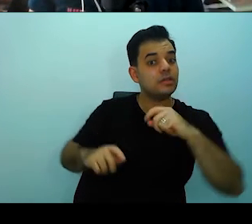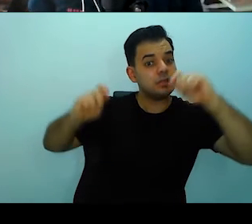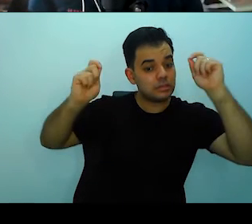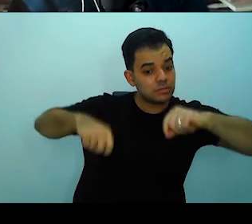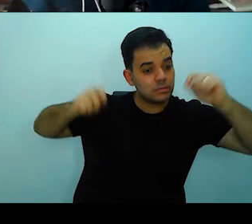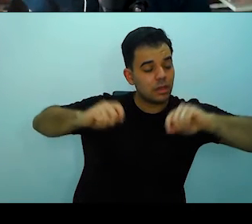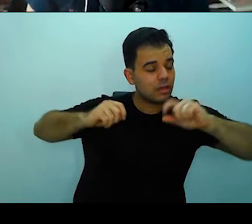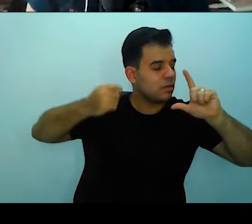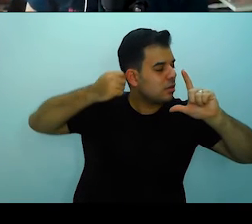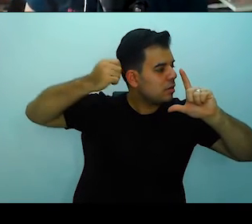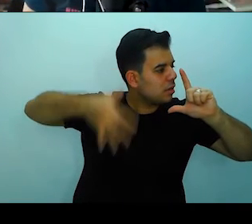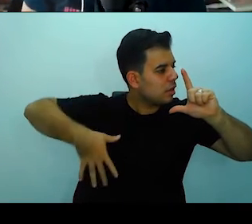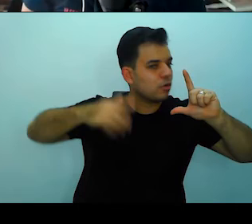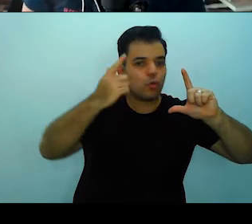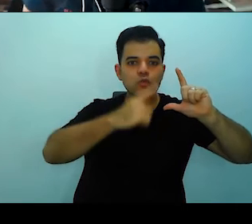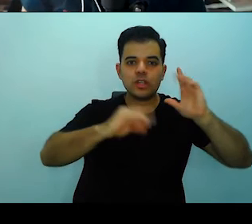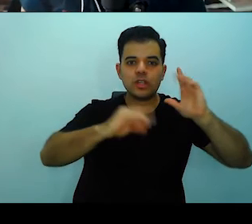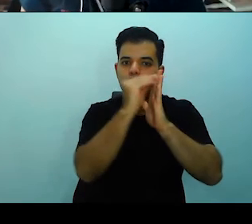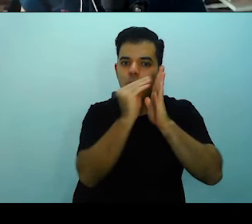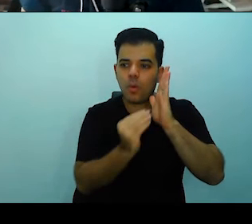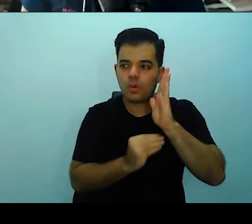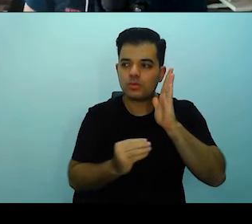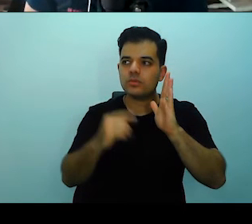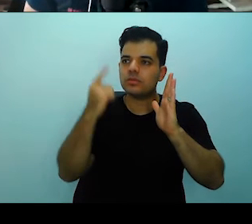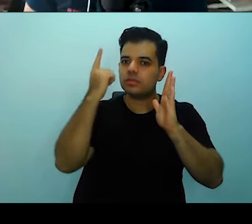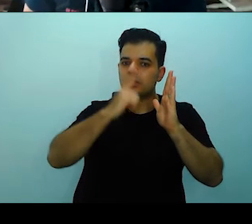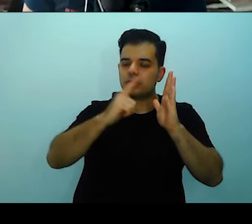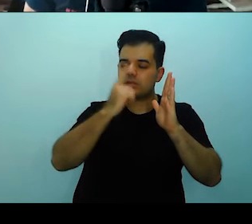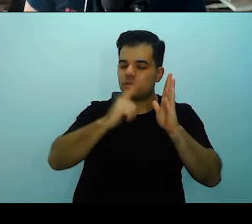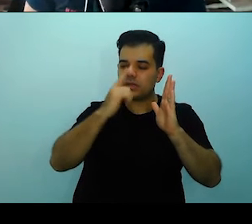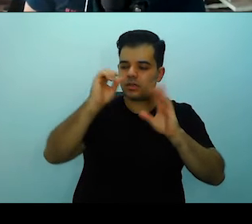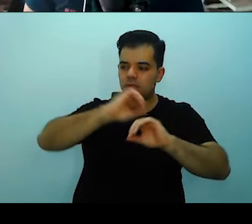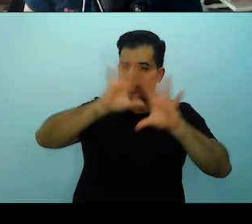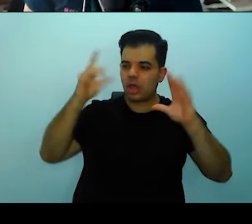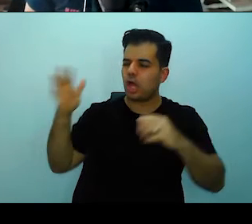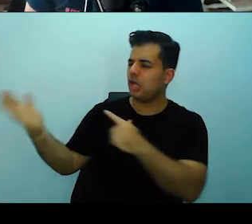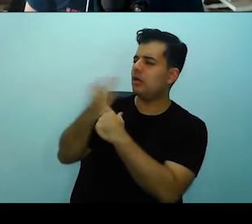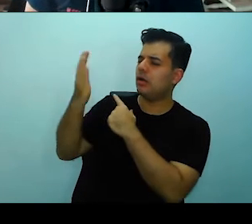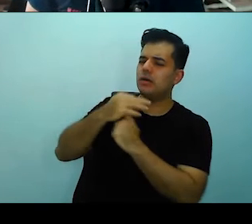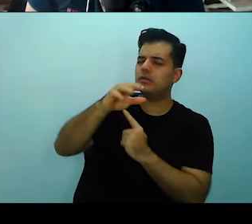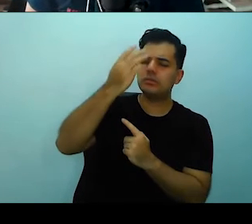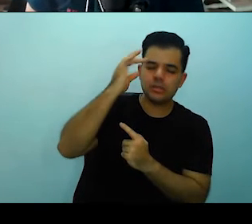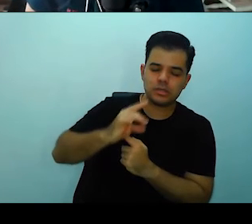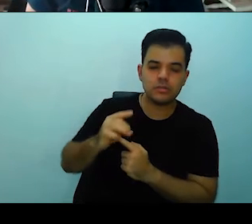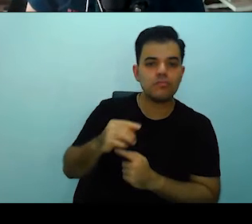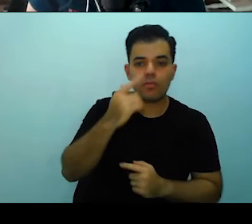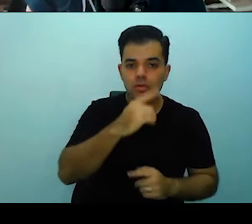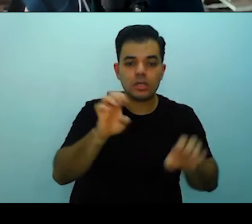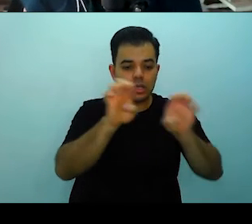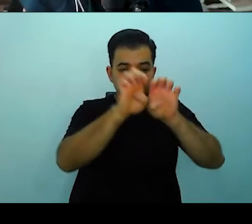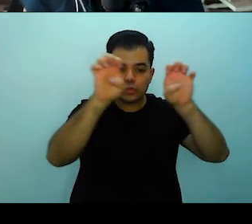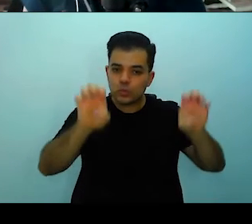de entender, sabe, esse código sem precisar do suporte de terceiros, e isso vai fazer com que você consiga até estruturar fluxos